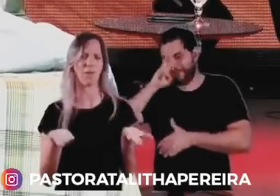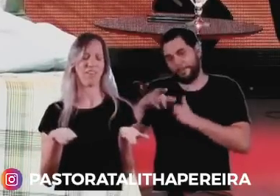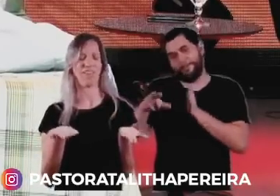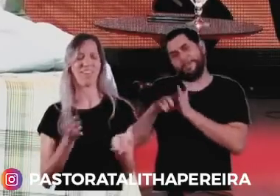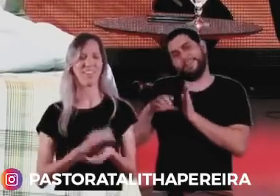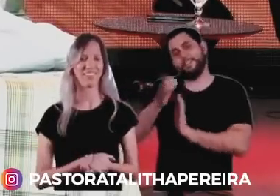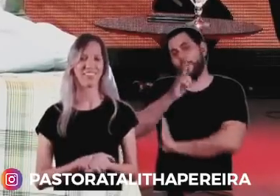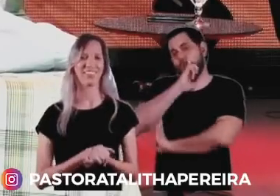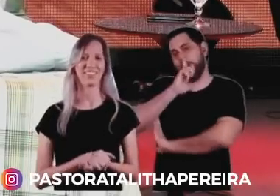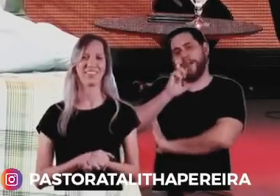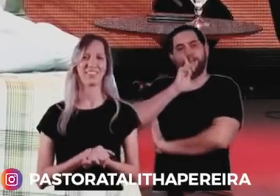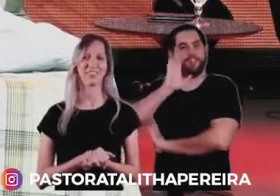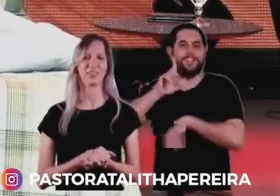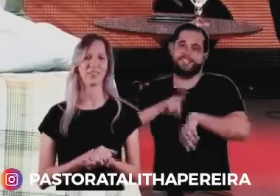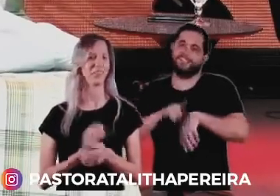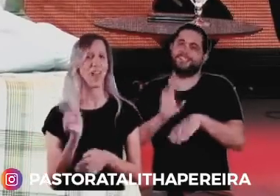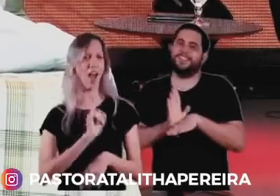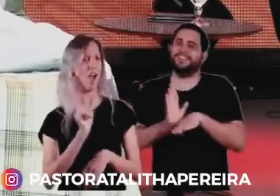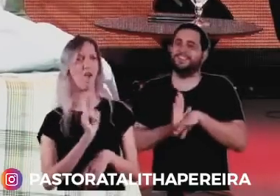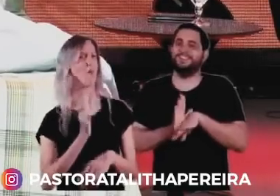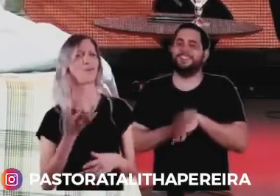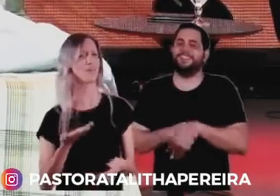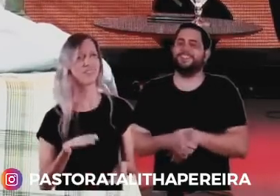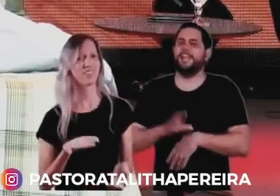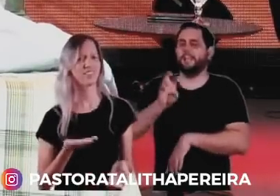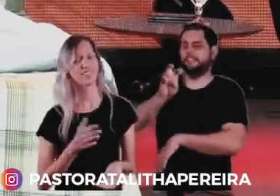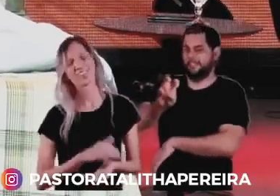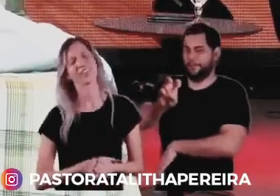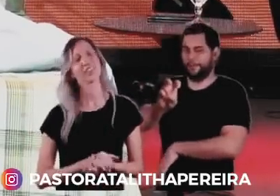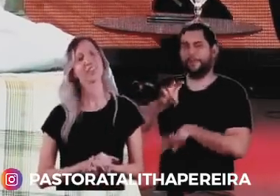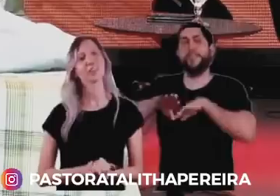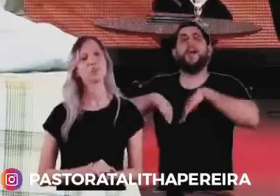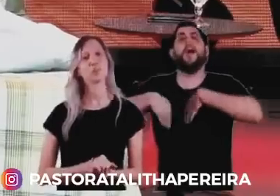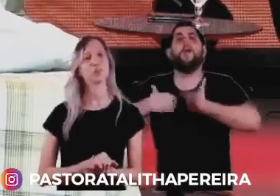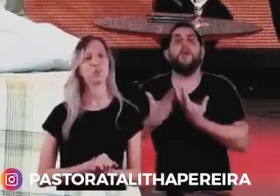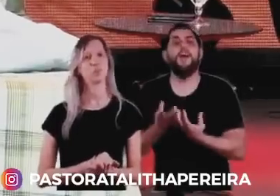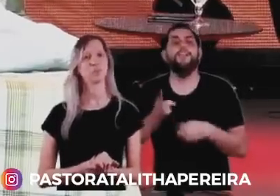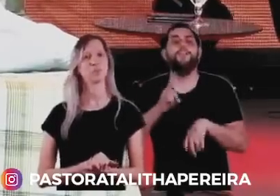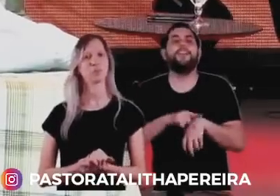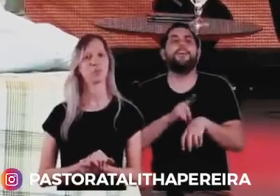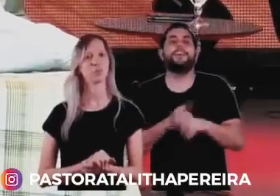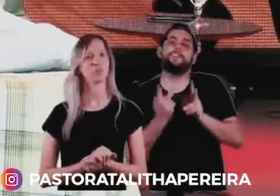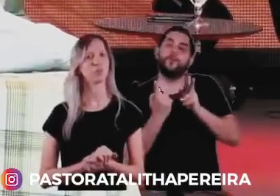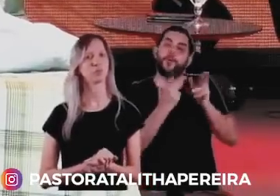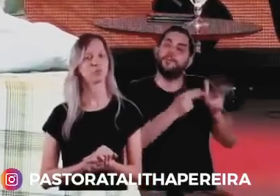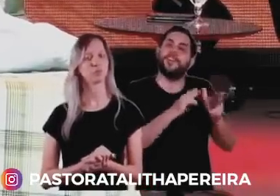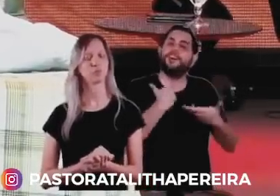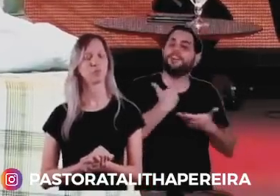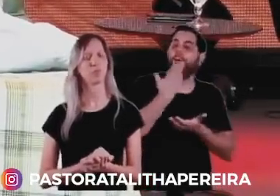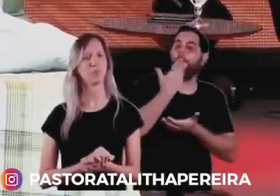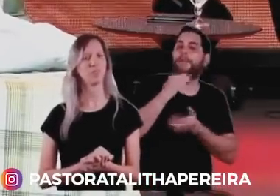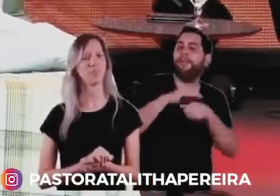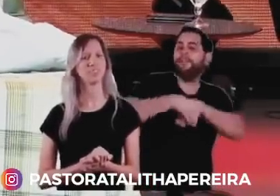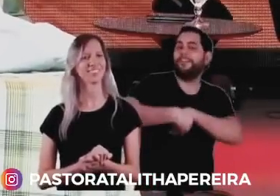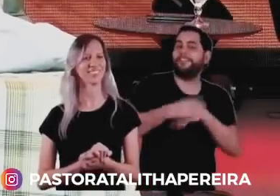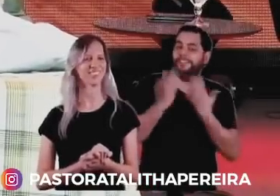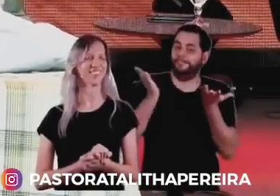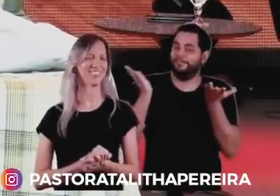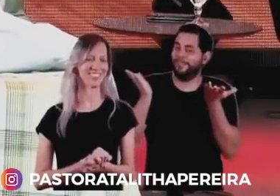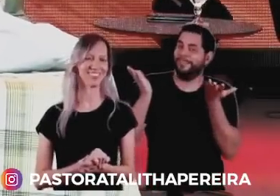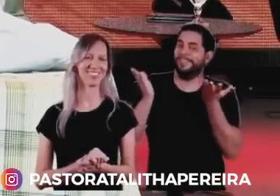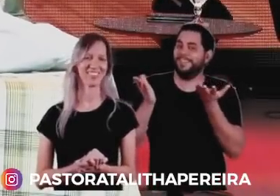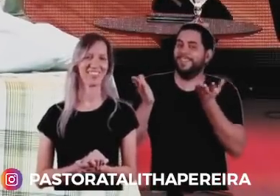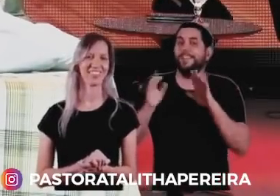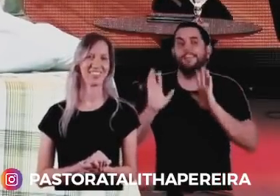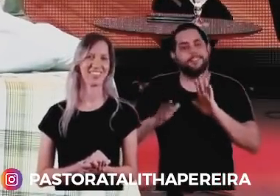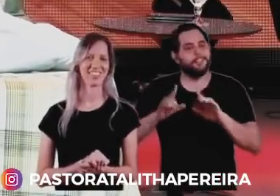O lanche da tarde. Não! 5 horas. Aí quando chega na hora de dormir, é a hora de eu jantar. Então o